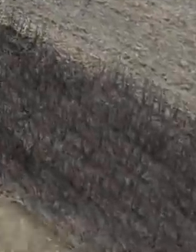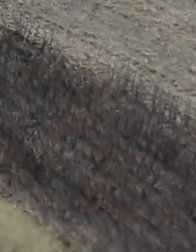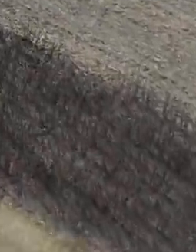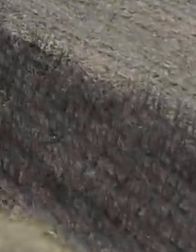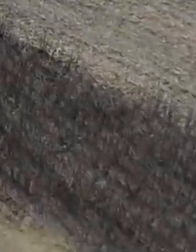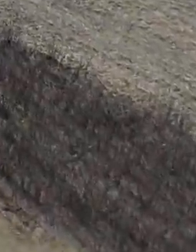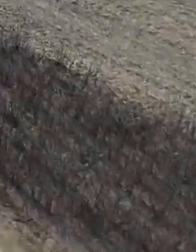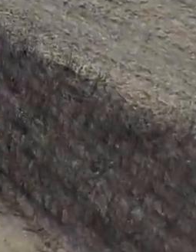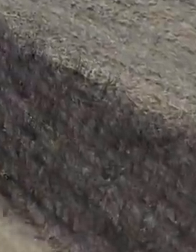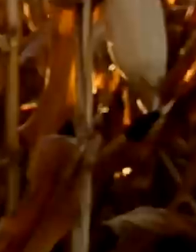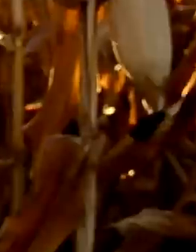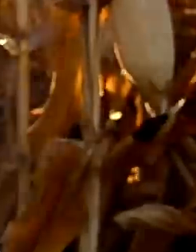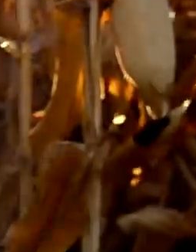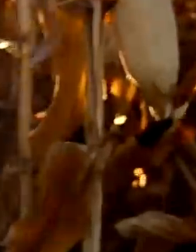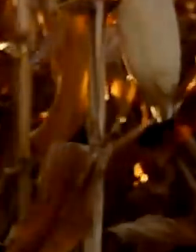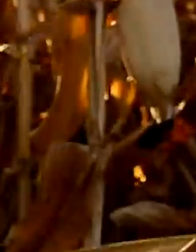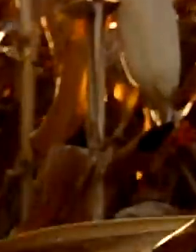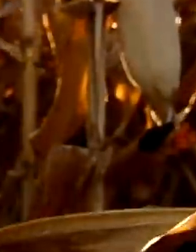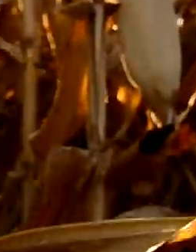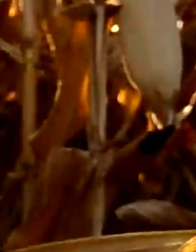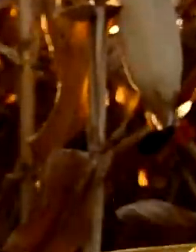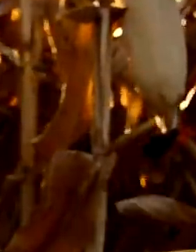E aí